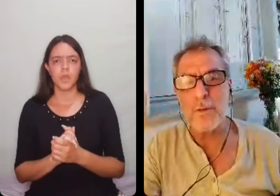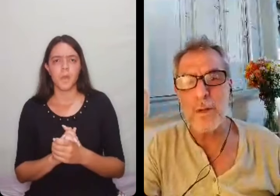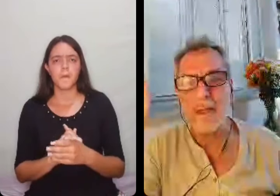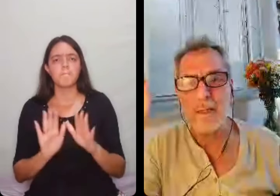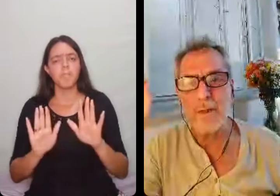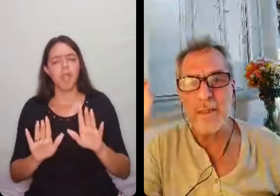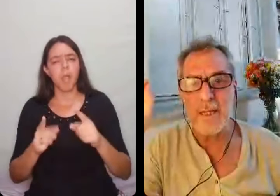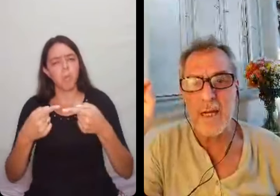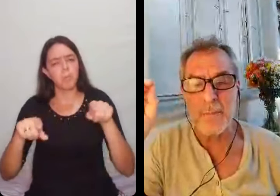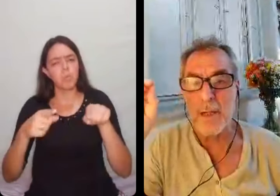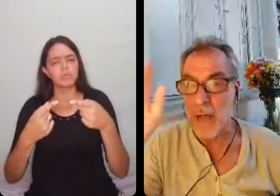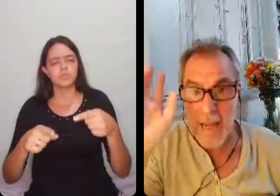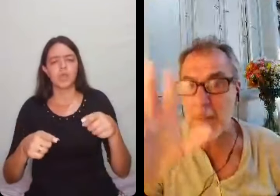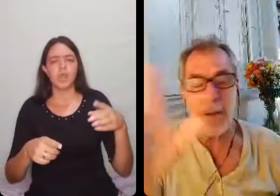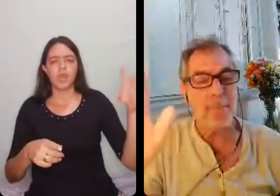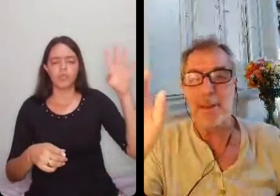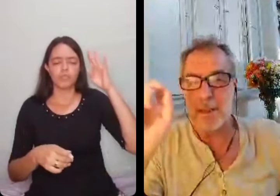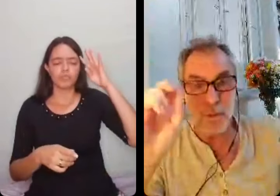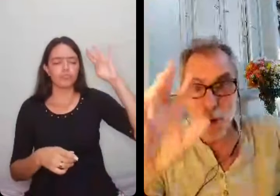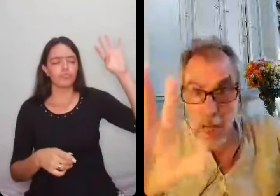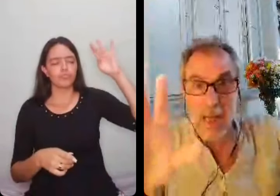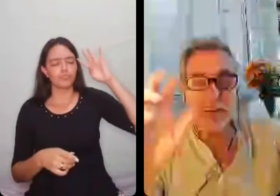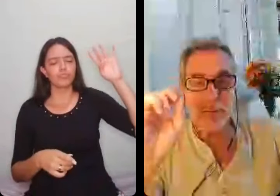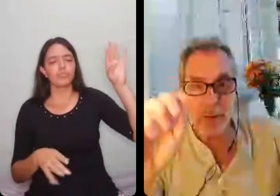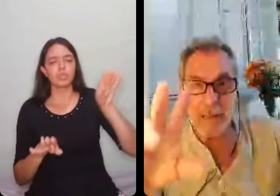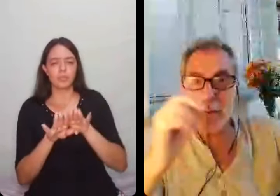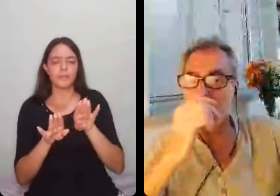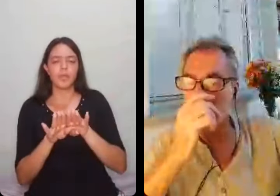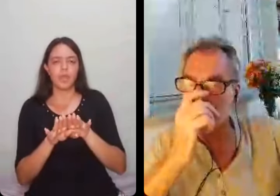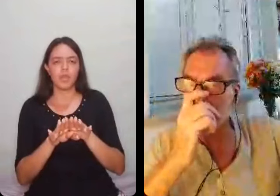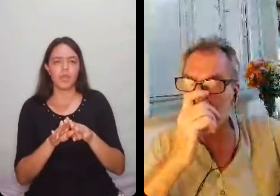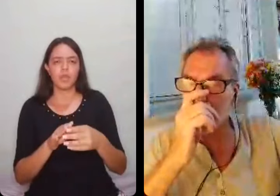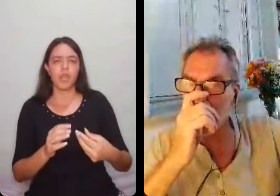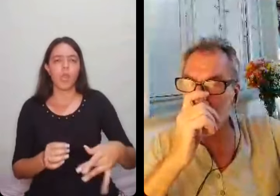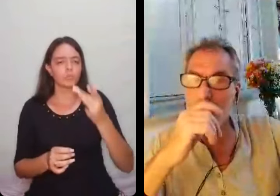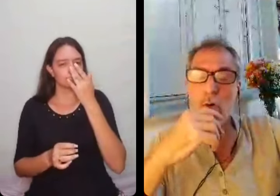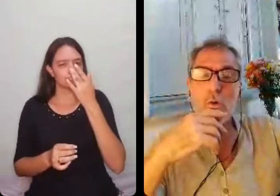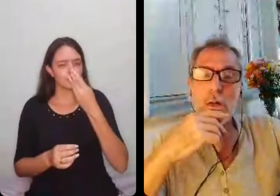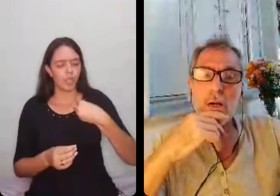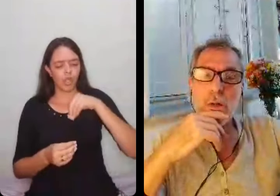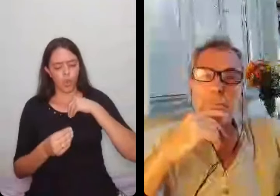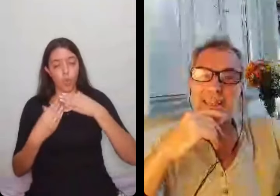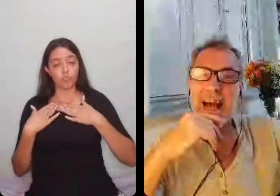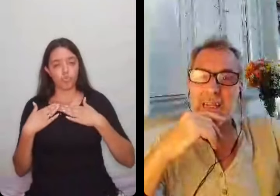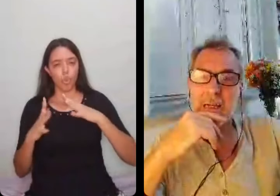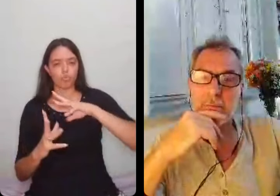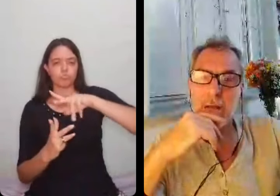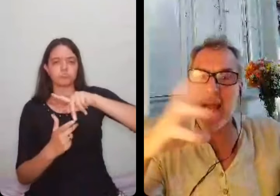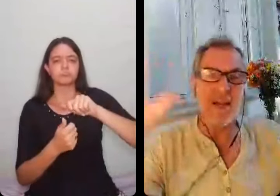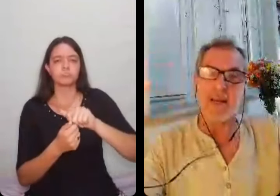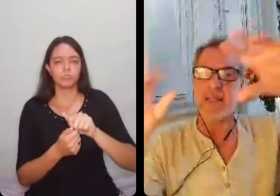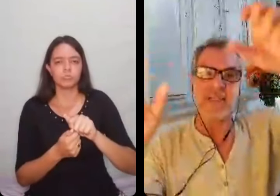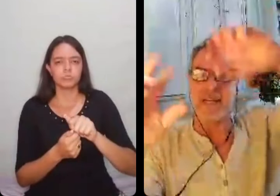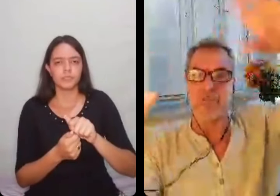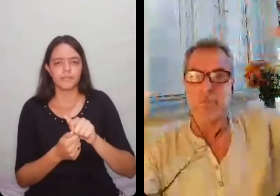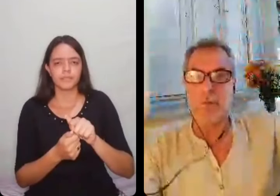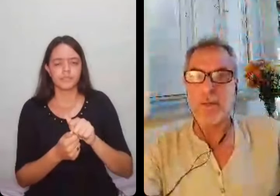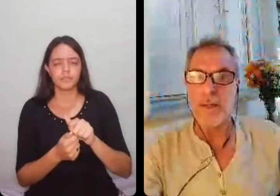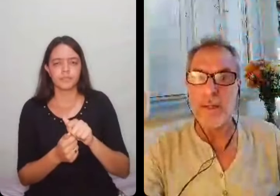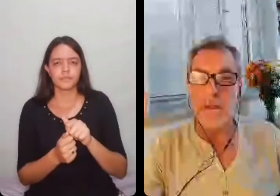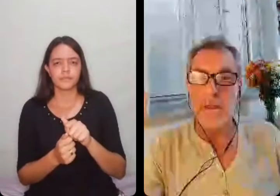Eu lembro de uma escena que... Aí aprendi de um colega, de um diretor, que colocou uma batalha, uma guerra, na